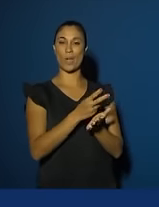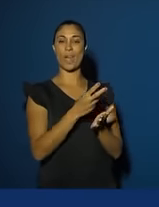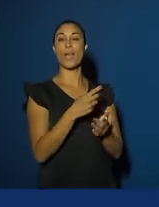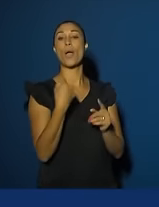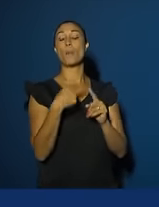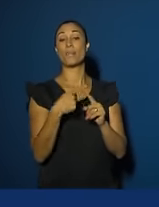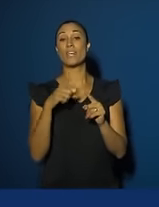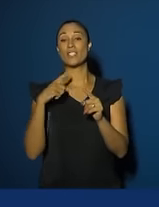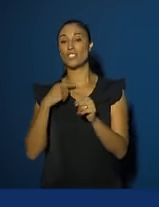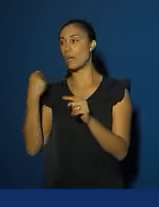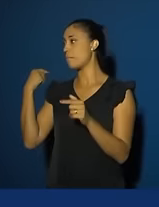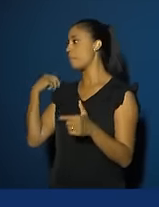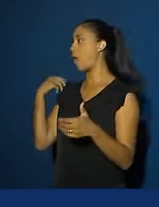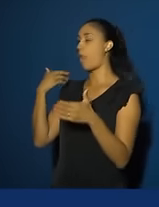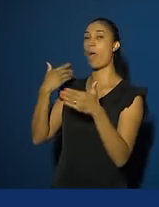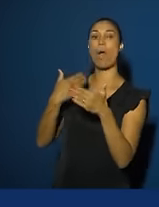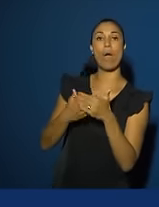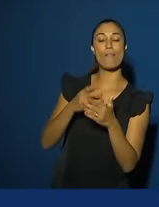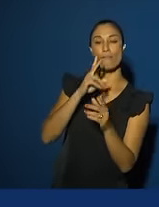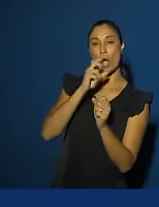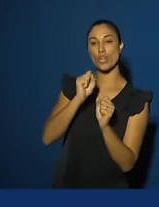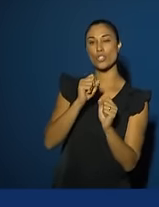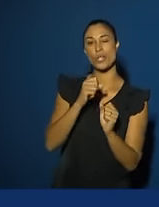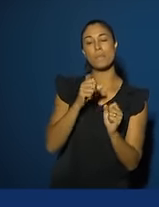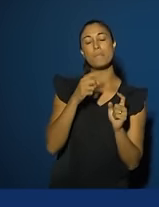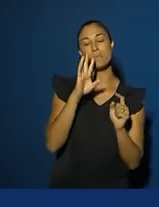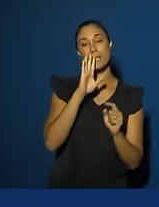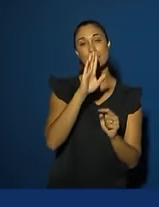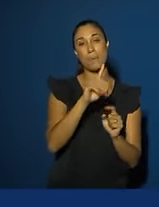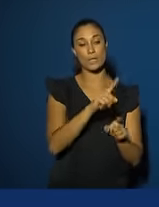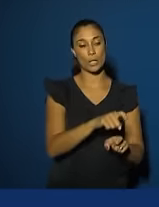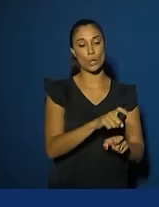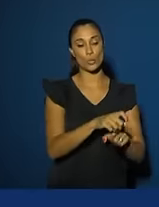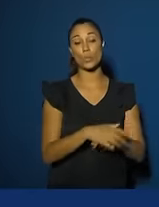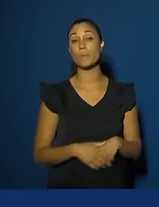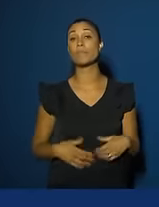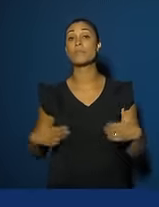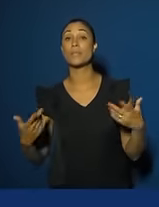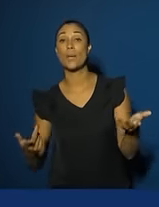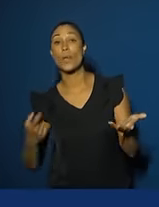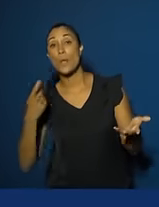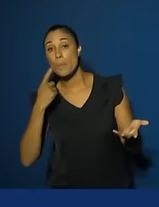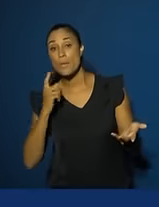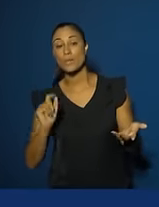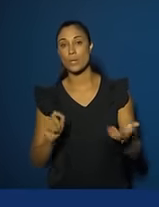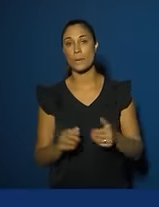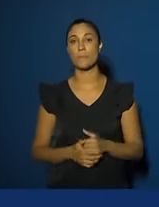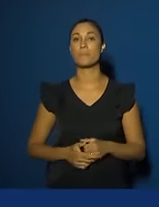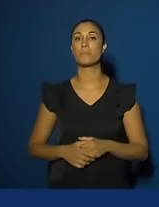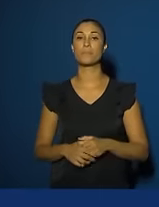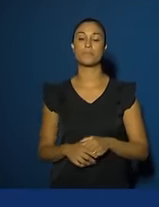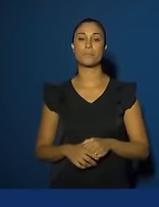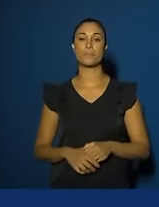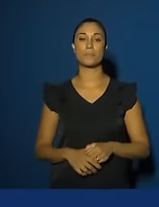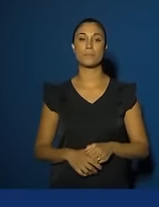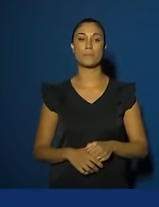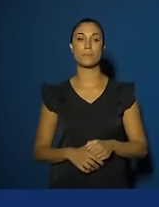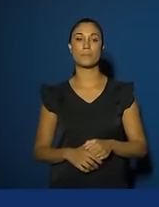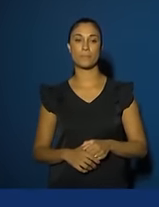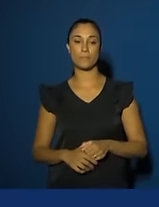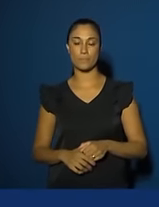com carregamento forte inclusive da Agricultura agora eu penso exatamente como você tá falando nós vamos ter